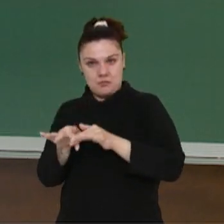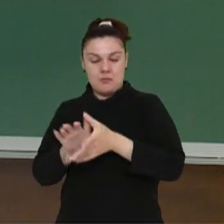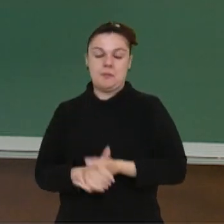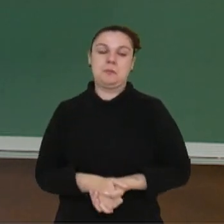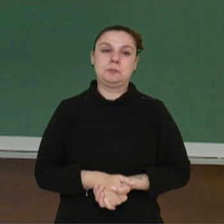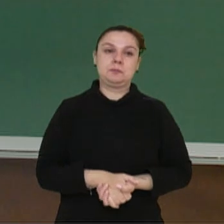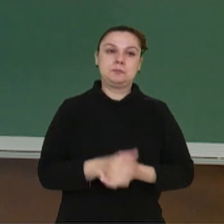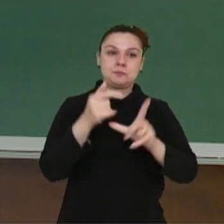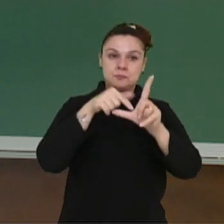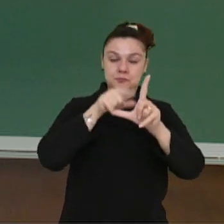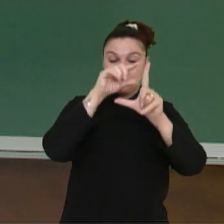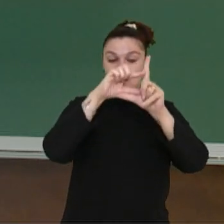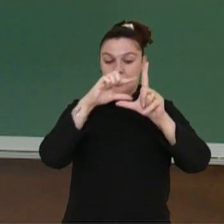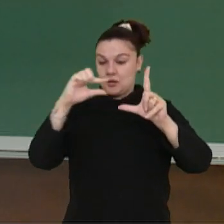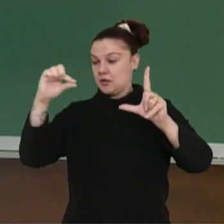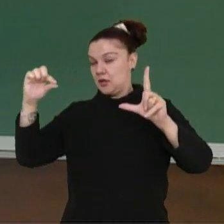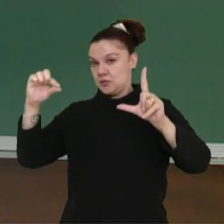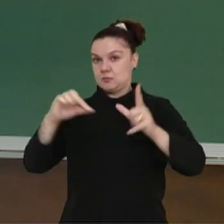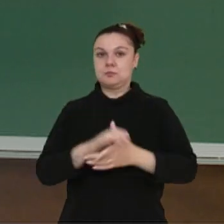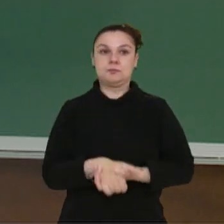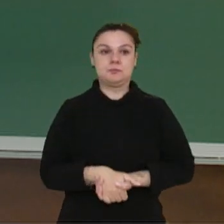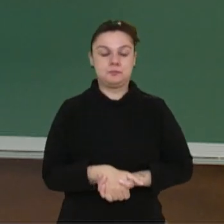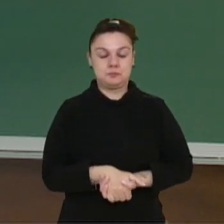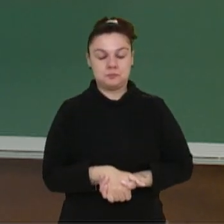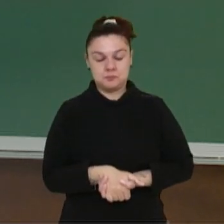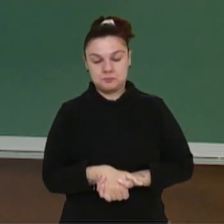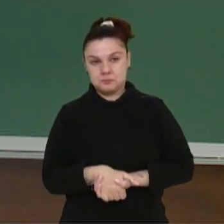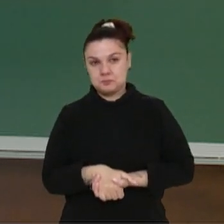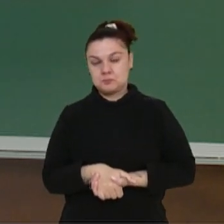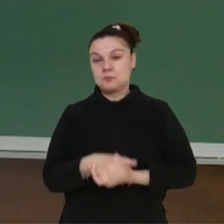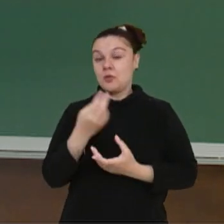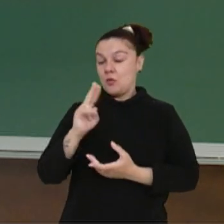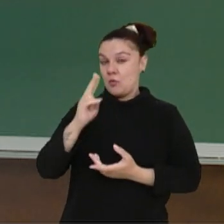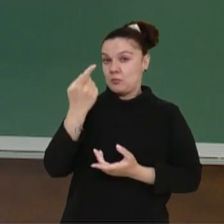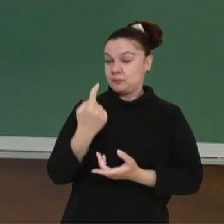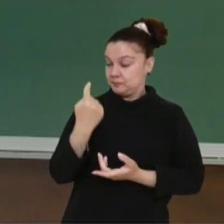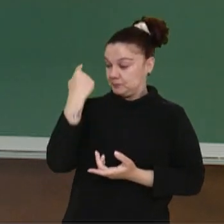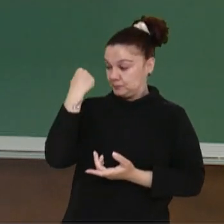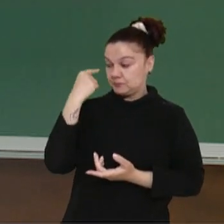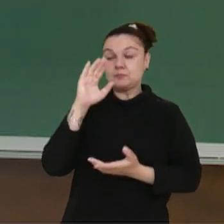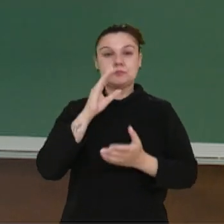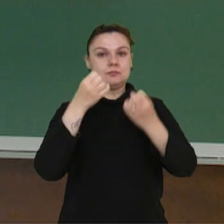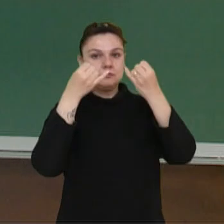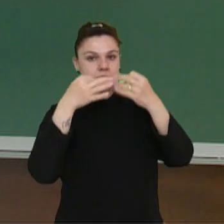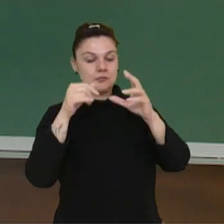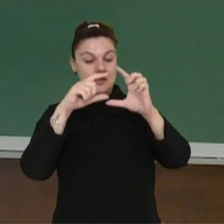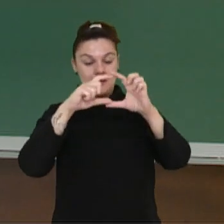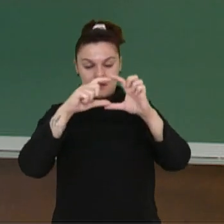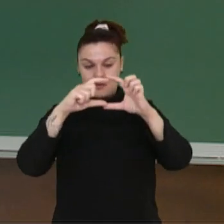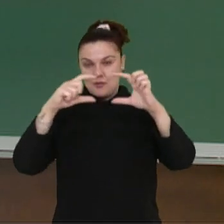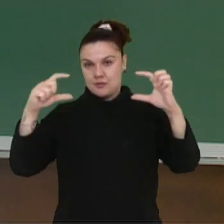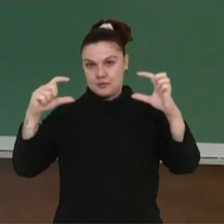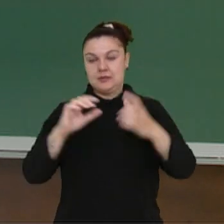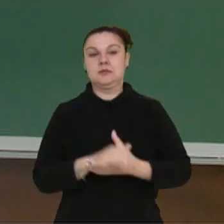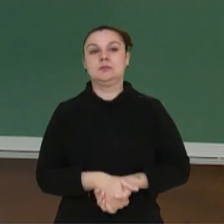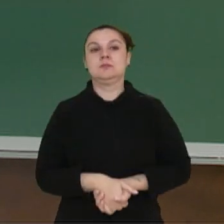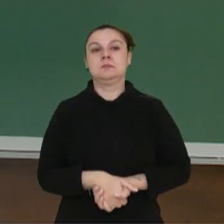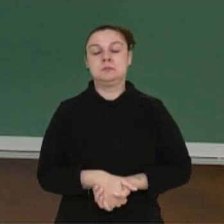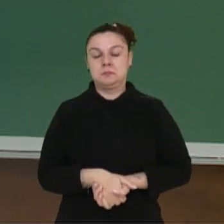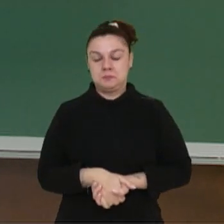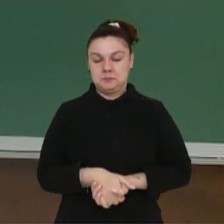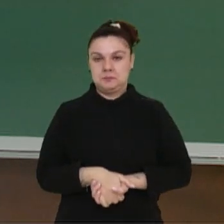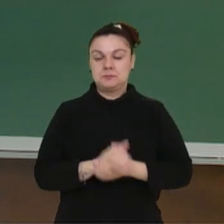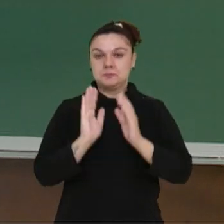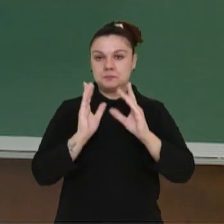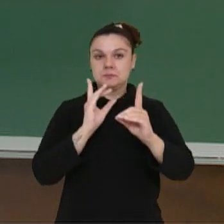aí o gráfico, as linhas vão se encontrar ou daquela forma que estava passada ali, ficam bem paralelas,